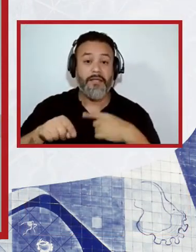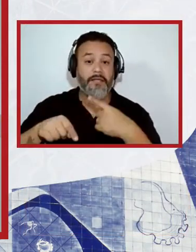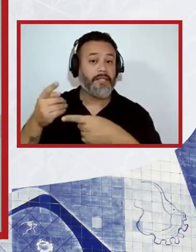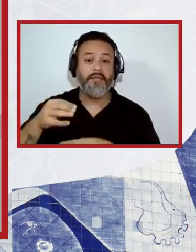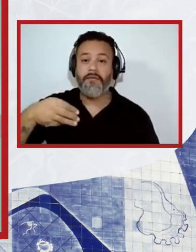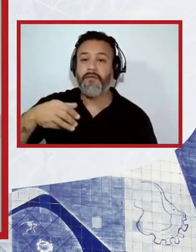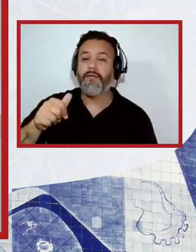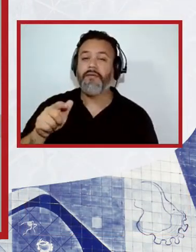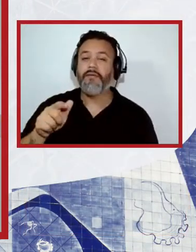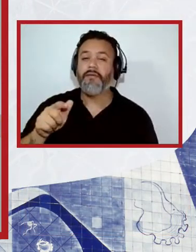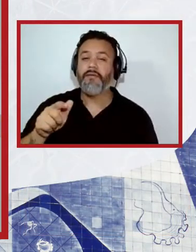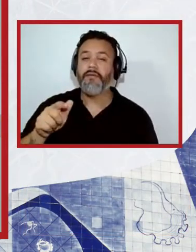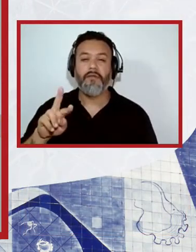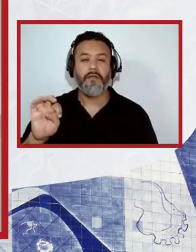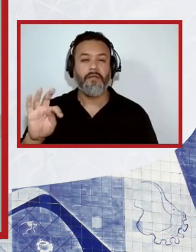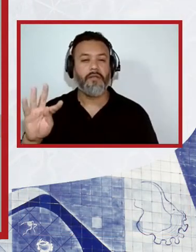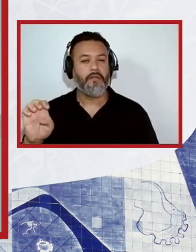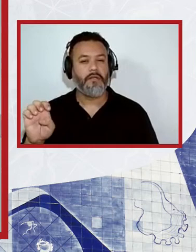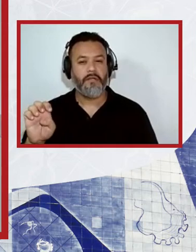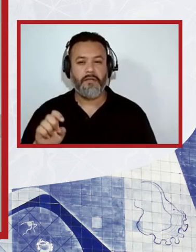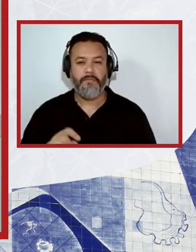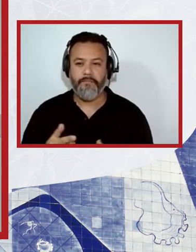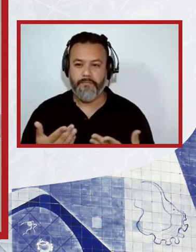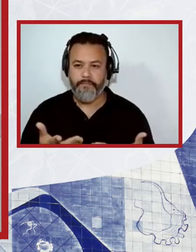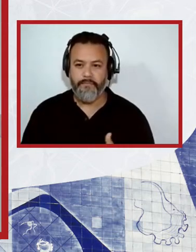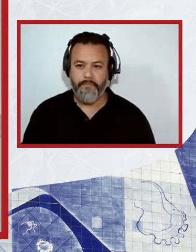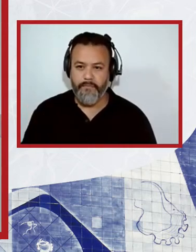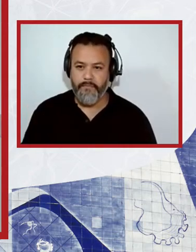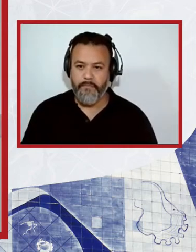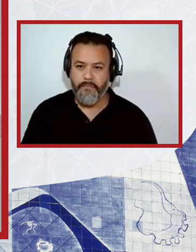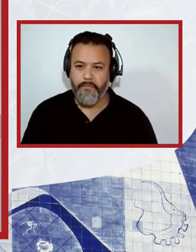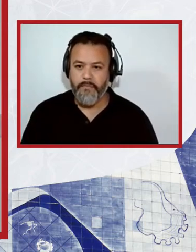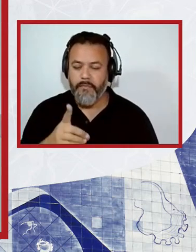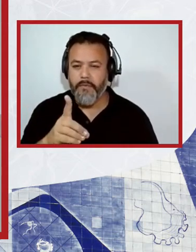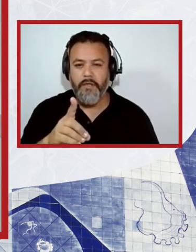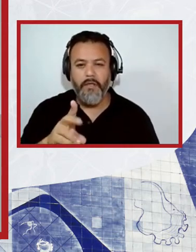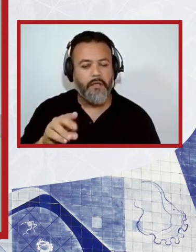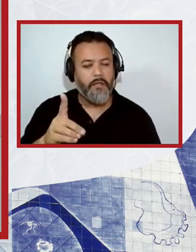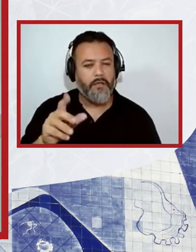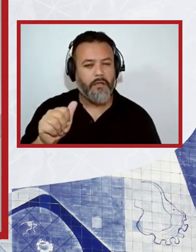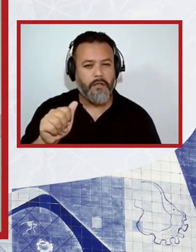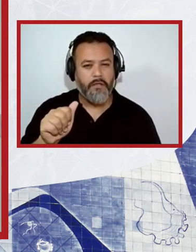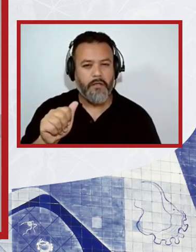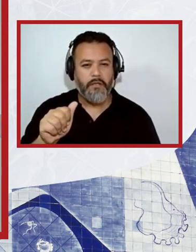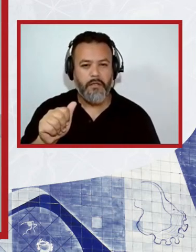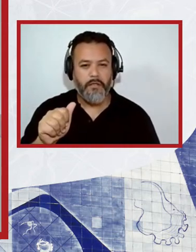para a Margarete, então, fazer a fala dela. Duda, está por aí? Pode entrar?